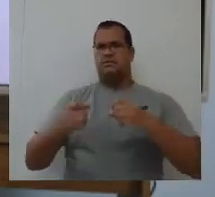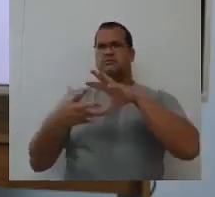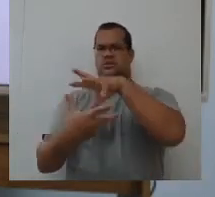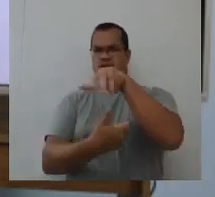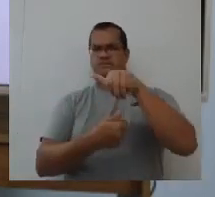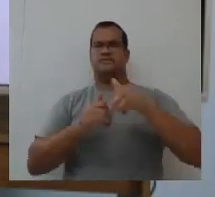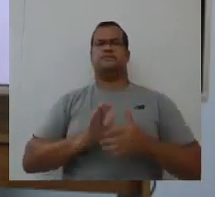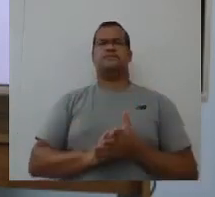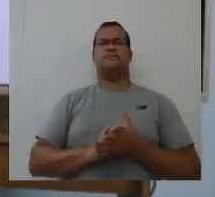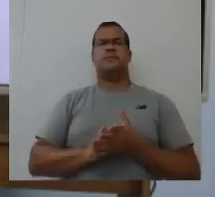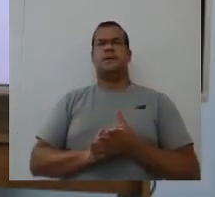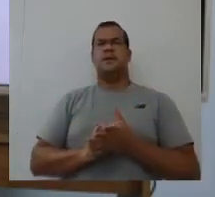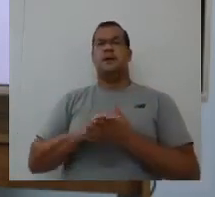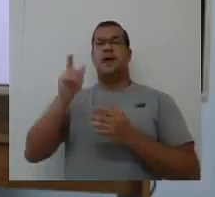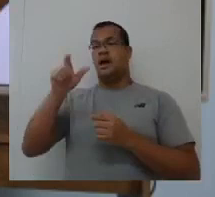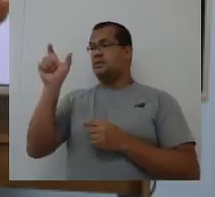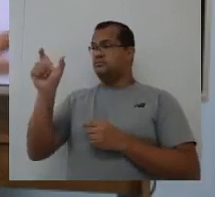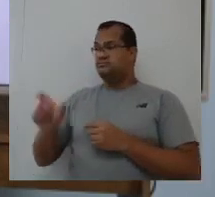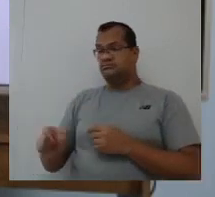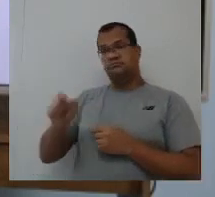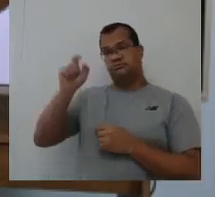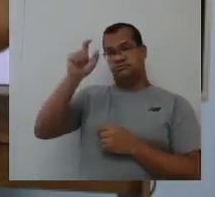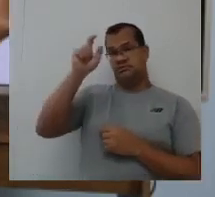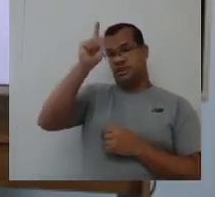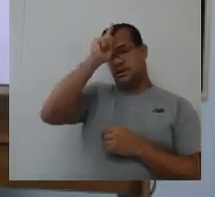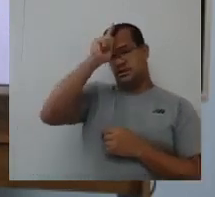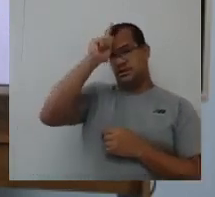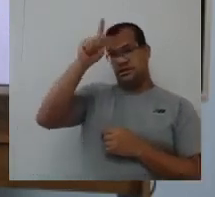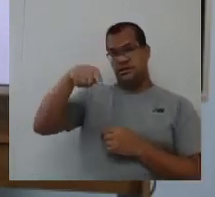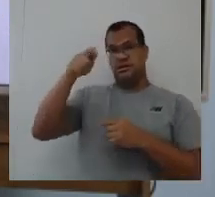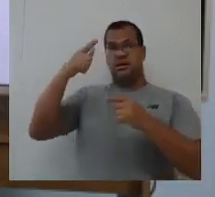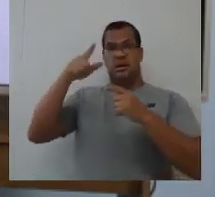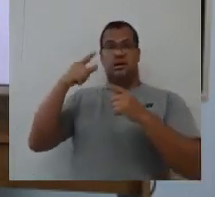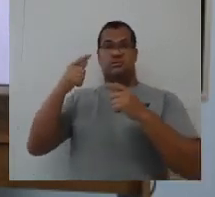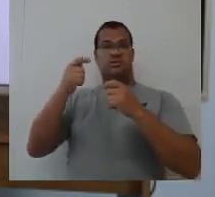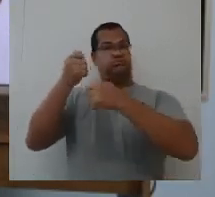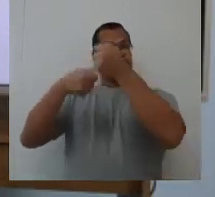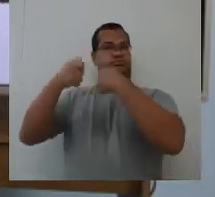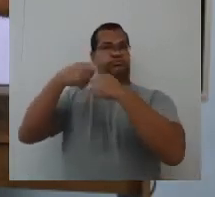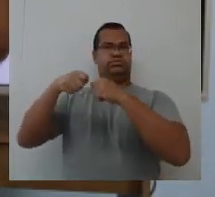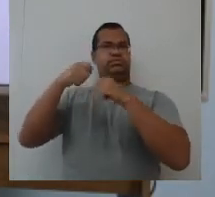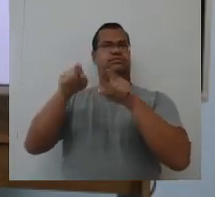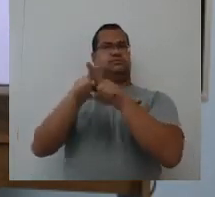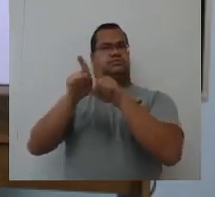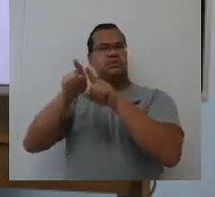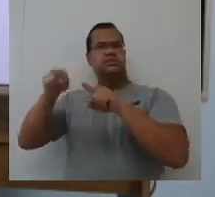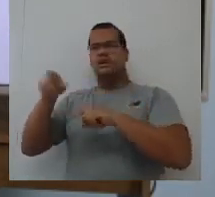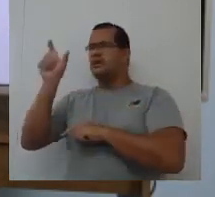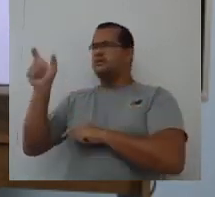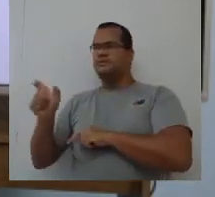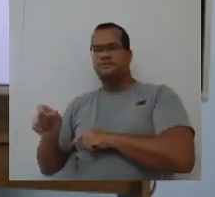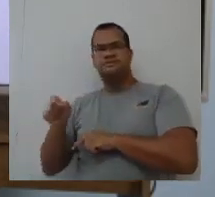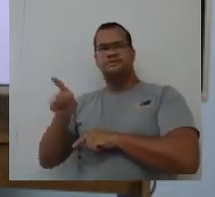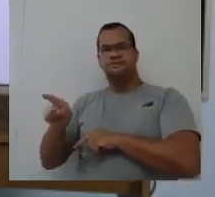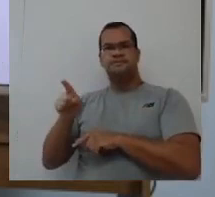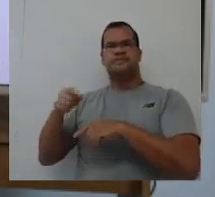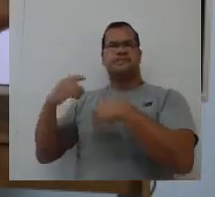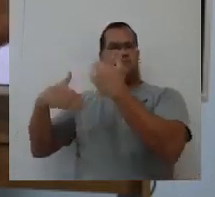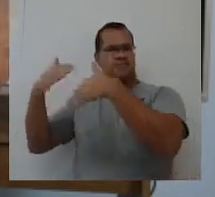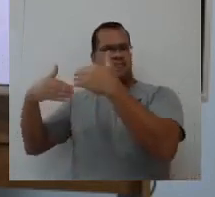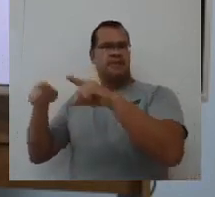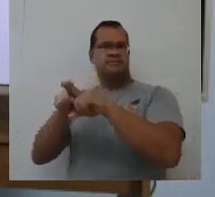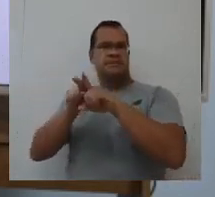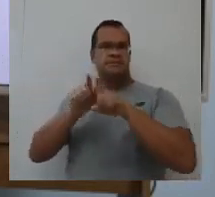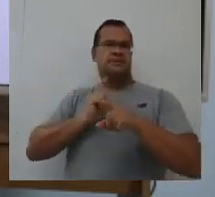Então, a unificação tornou a Alemanha uma grande potência econômica no continente. A Itália se formou, mas a Alemanha tinha